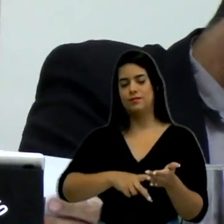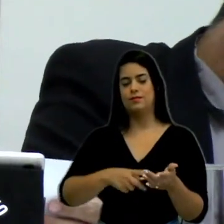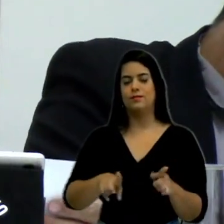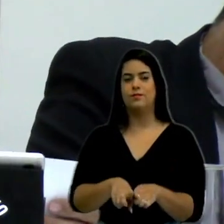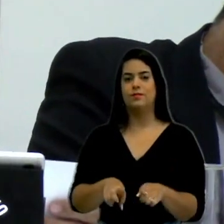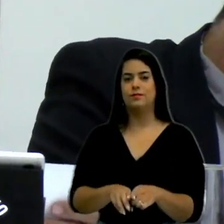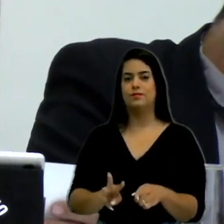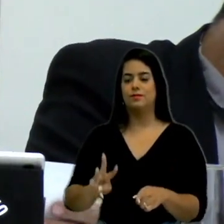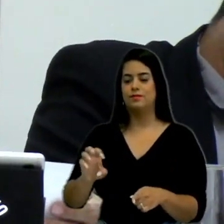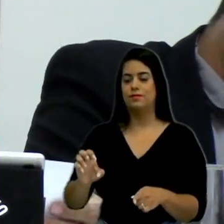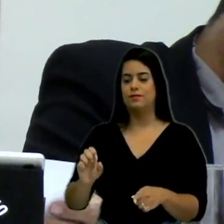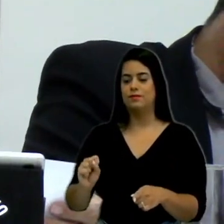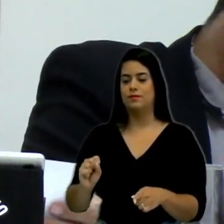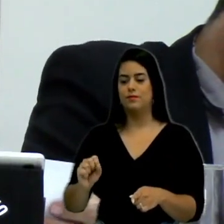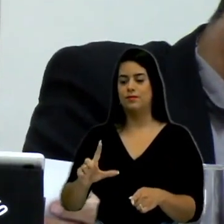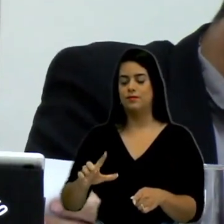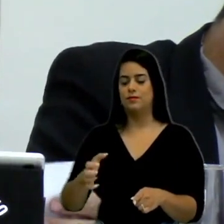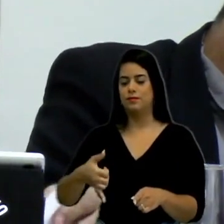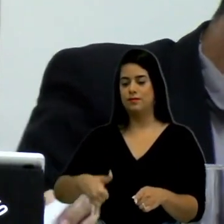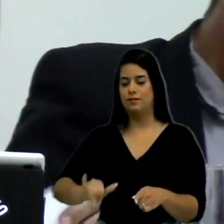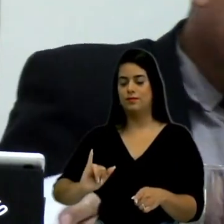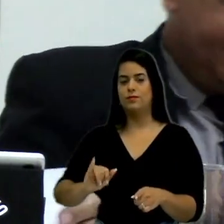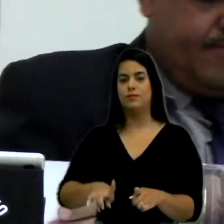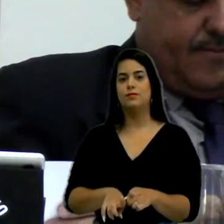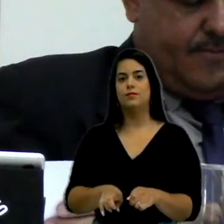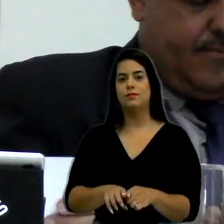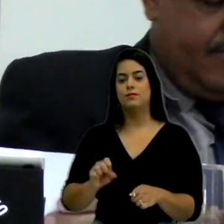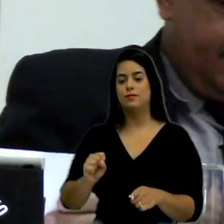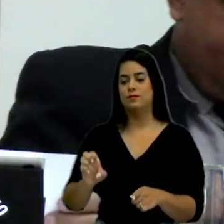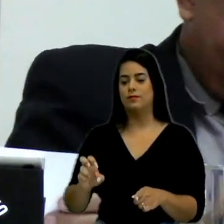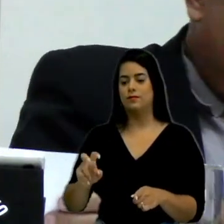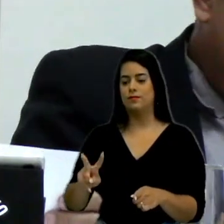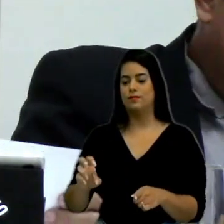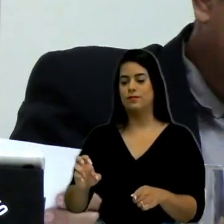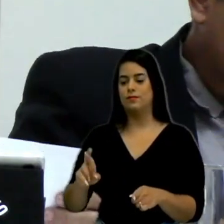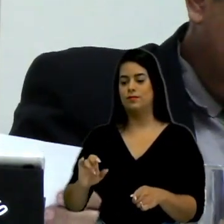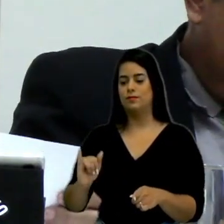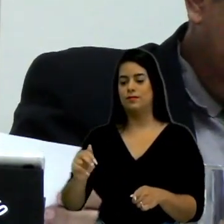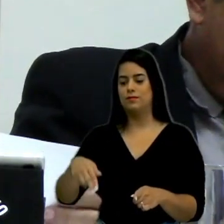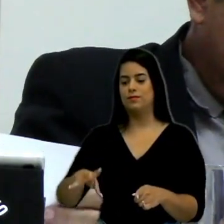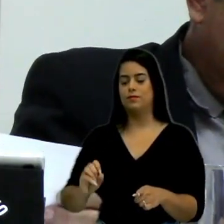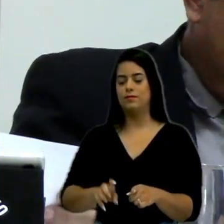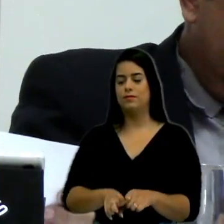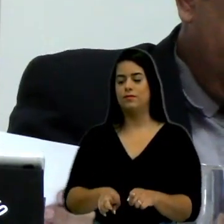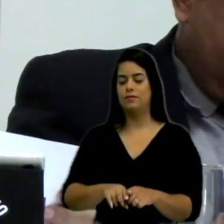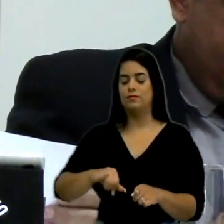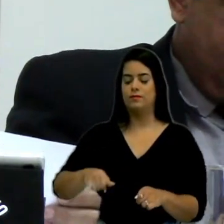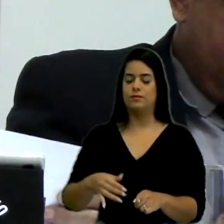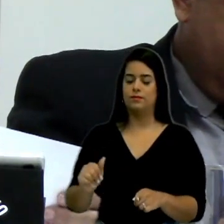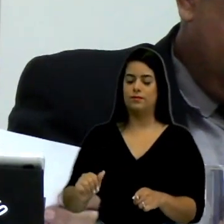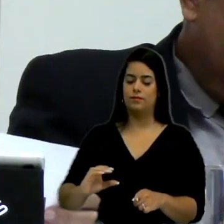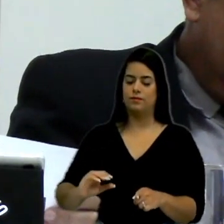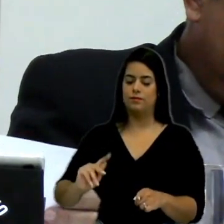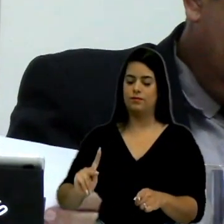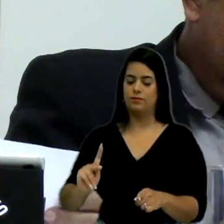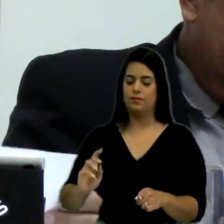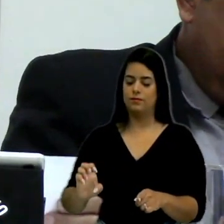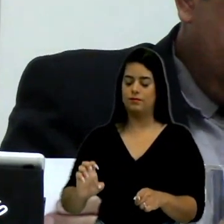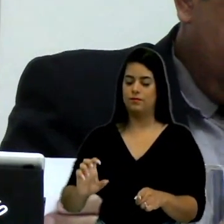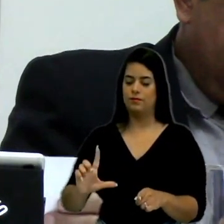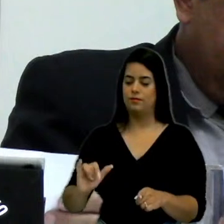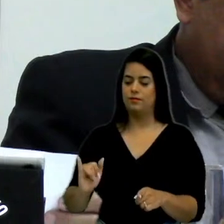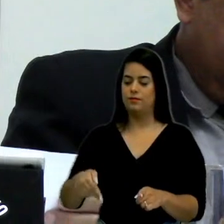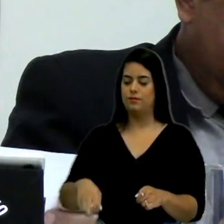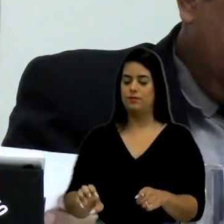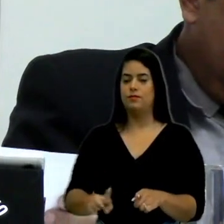Wesley Ribeiro, Severino Costa, Jaqueline Araújo, lá dos povoados do Gama,